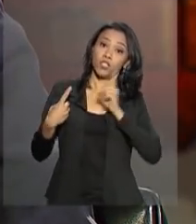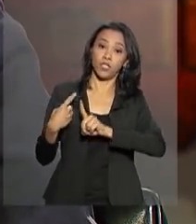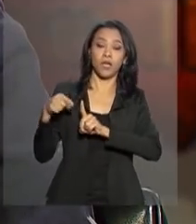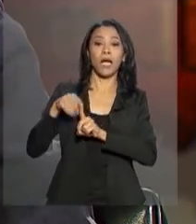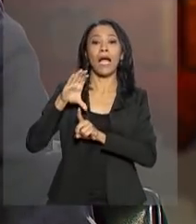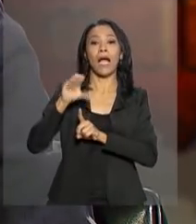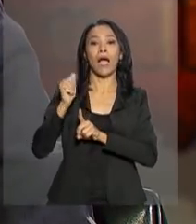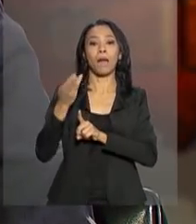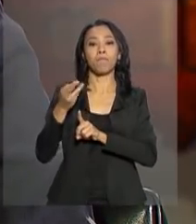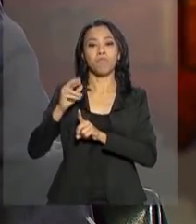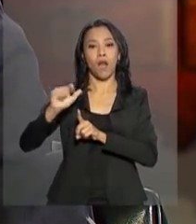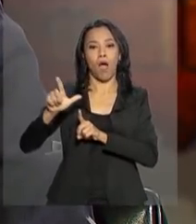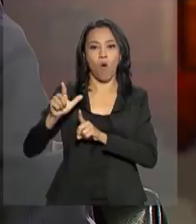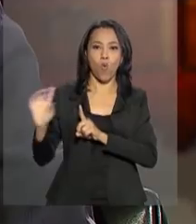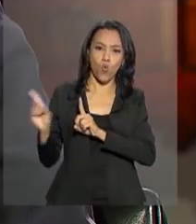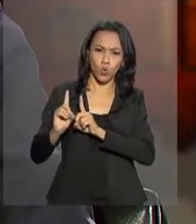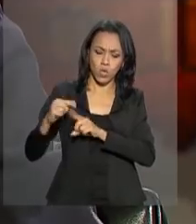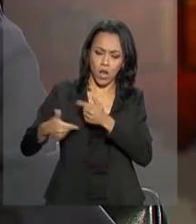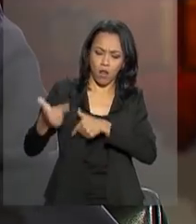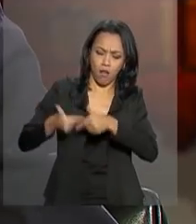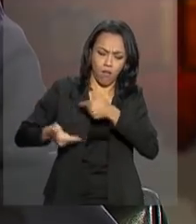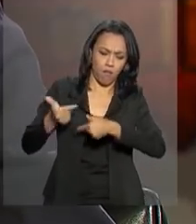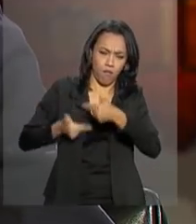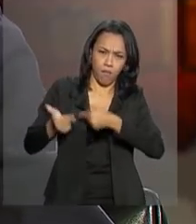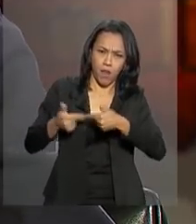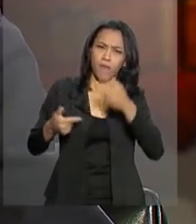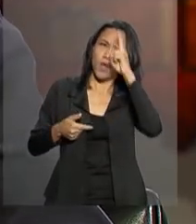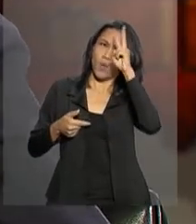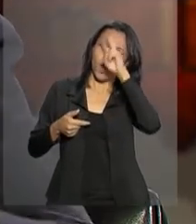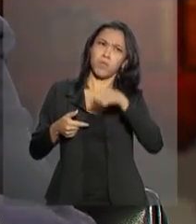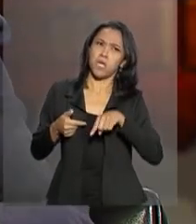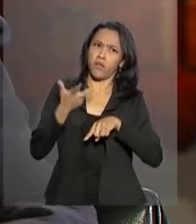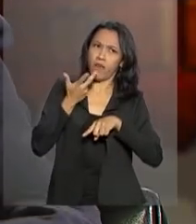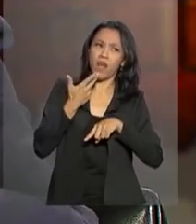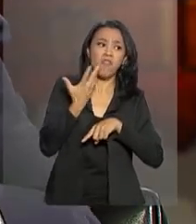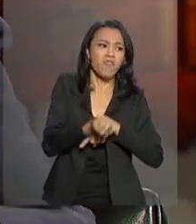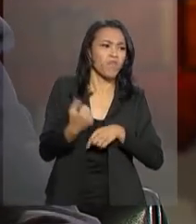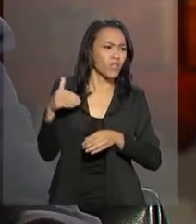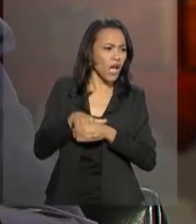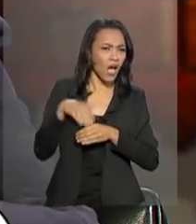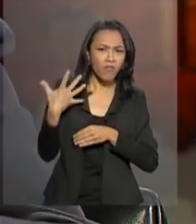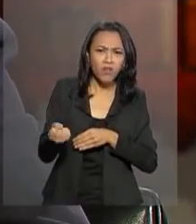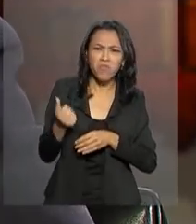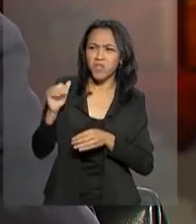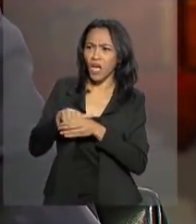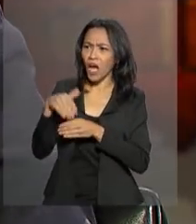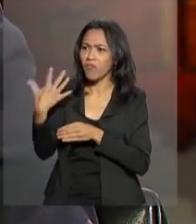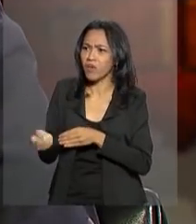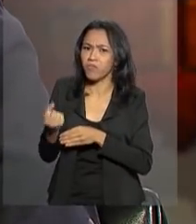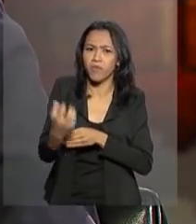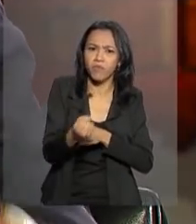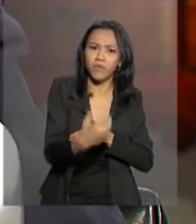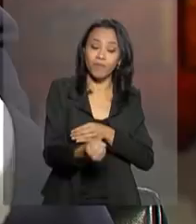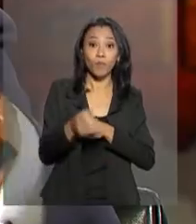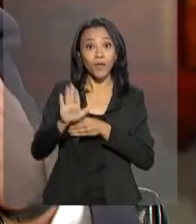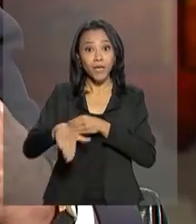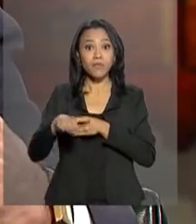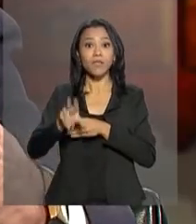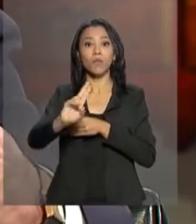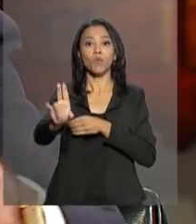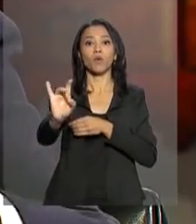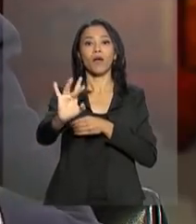é? Eu me lembro muito das expressões dele, a todo momento ele dizia, vamos votar, vamos votar, vamos votar, porque o voto às vezes era